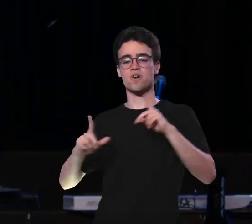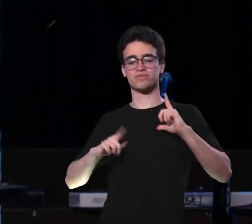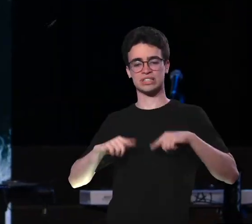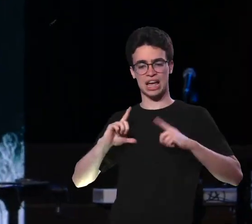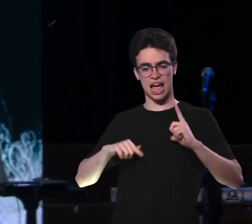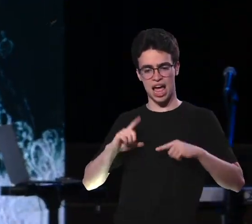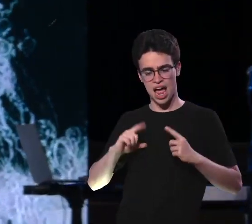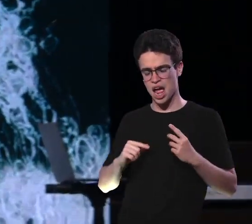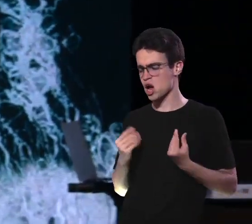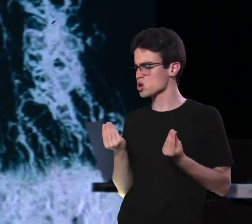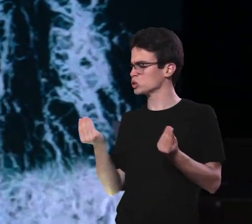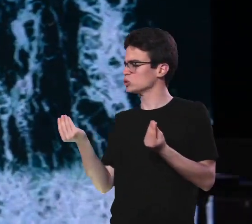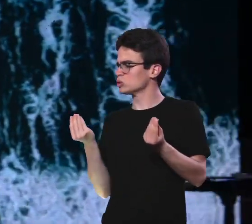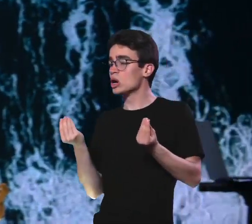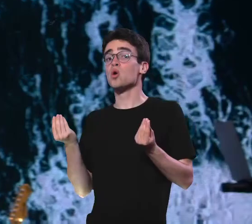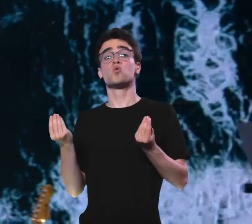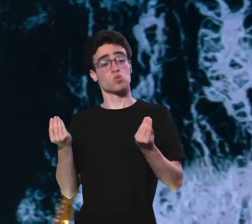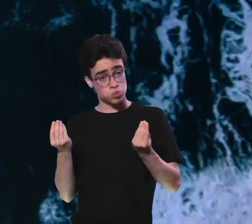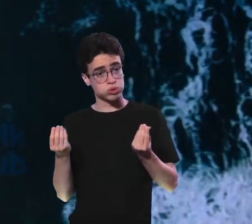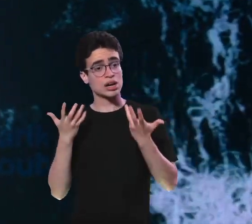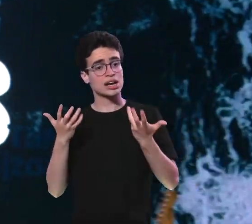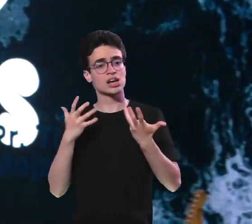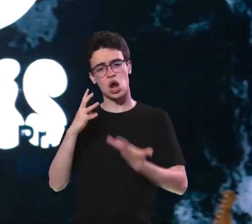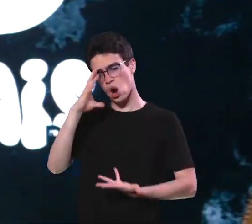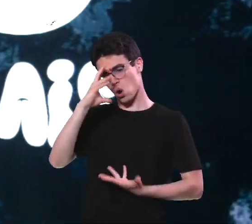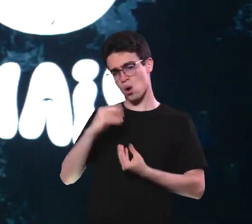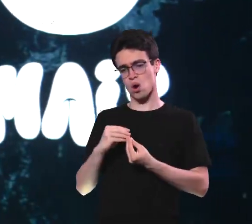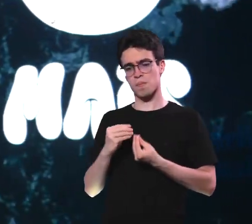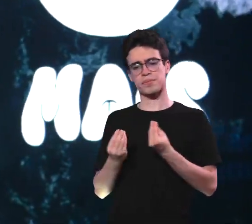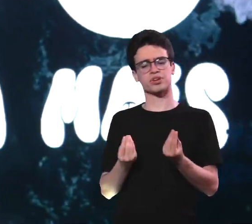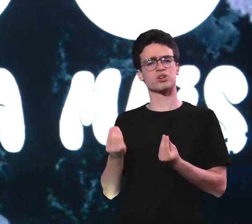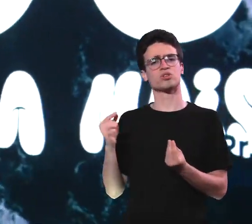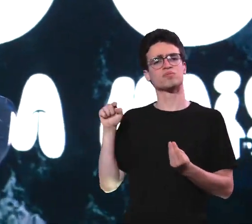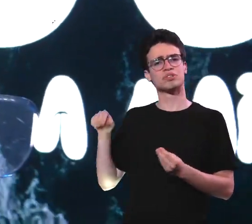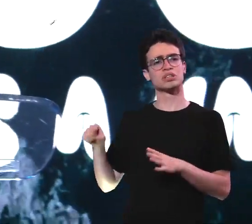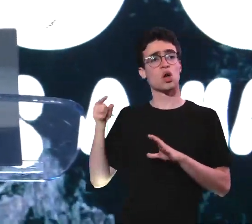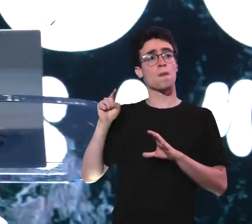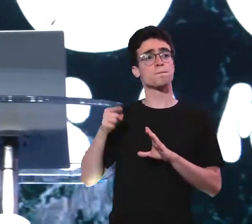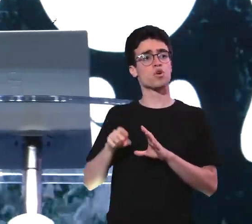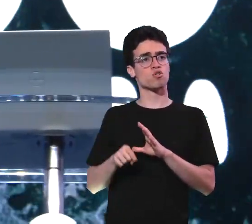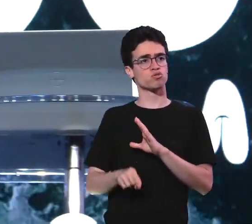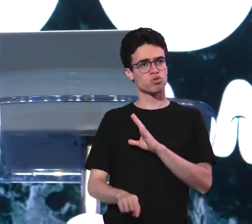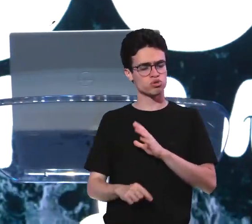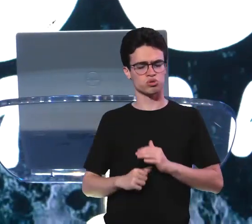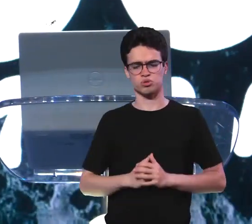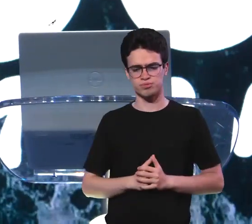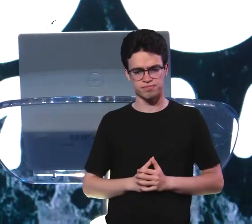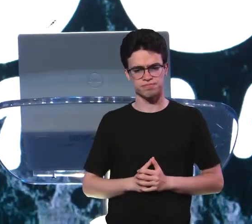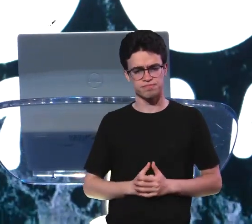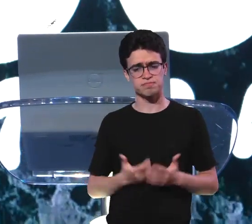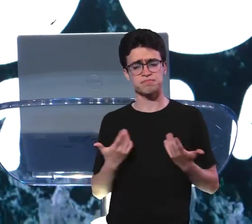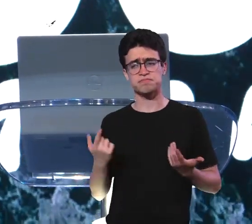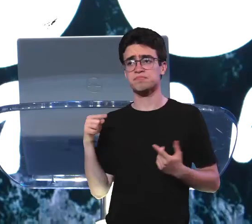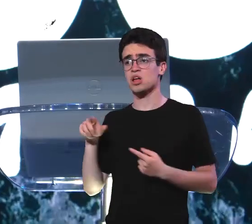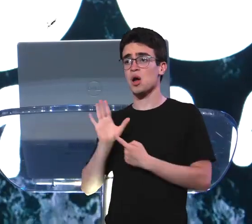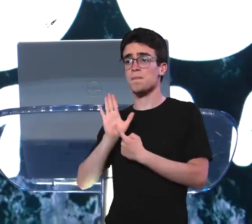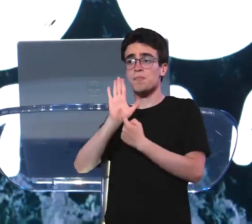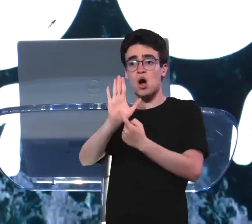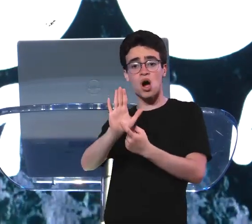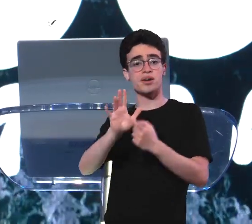possa entender a profundidade do que Deus estava falando aqui. Esse texto, na